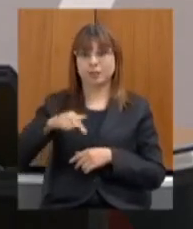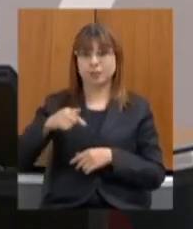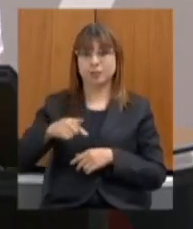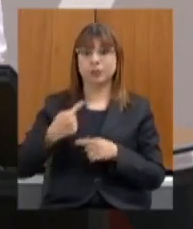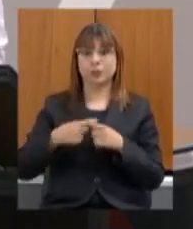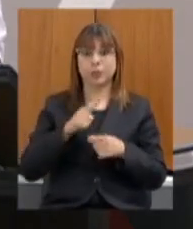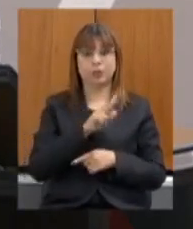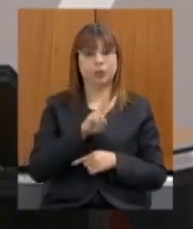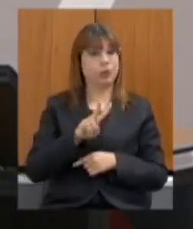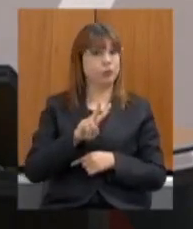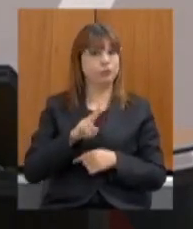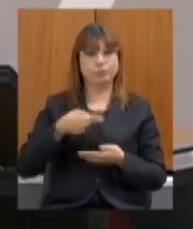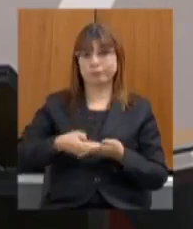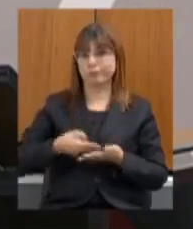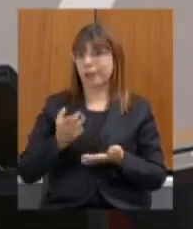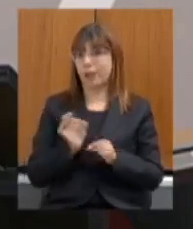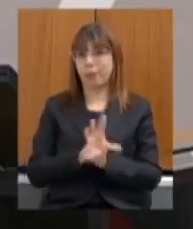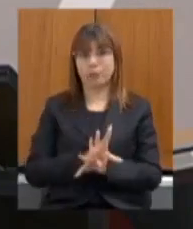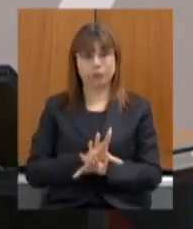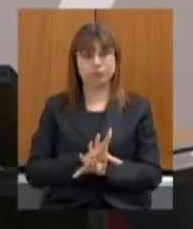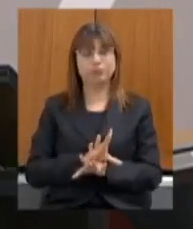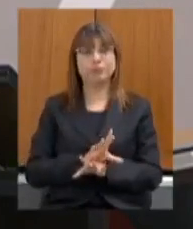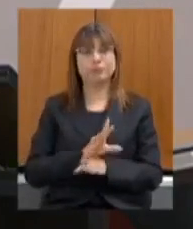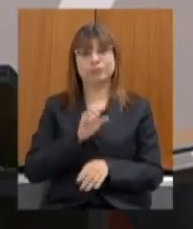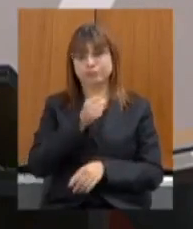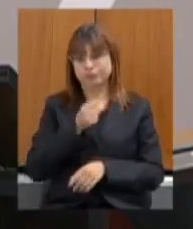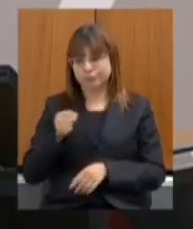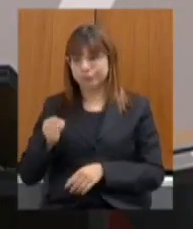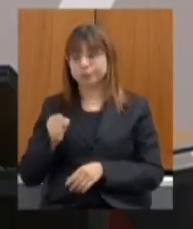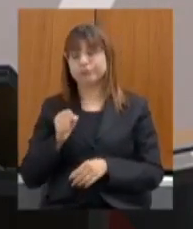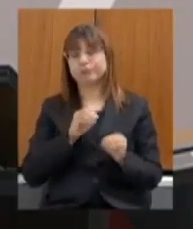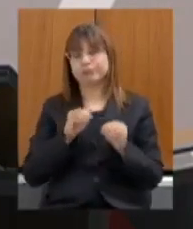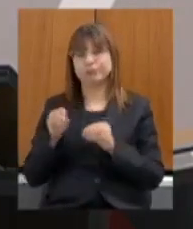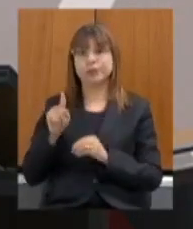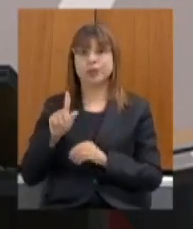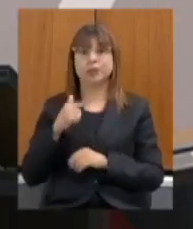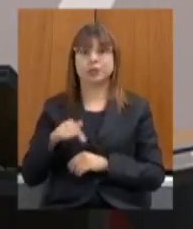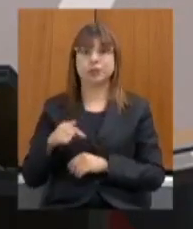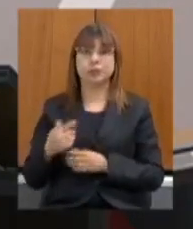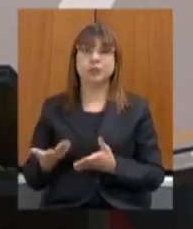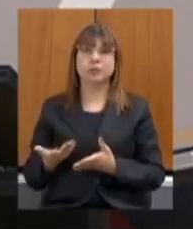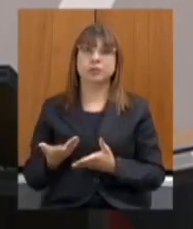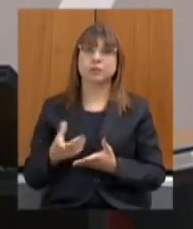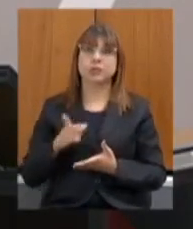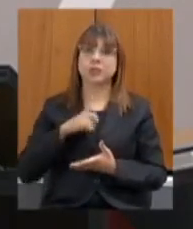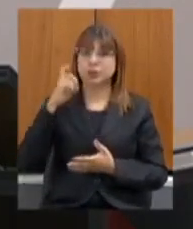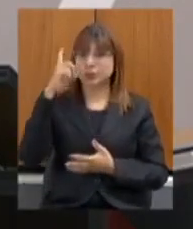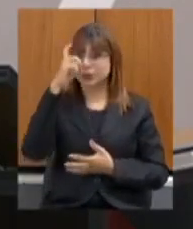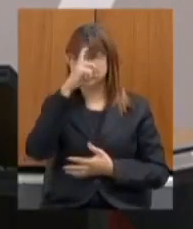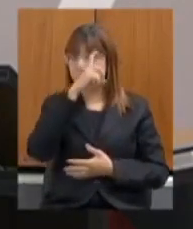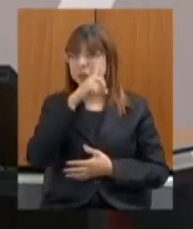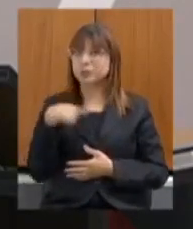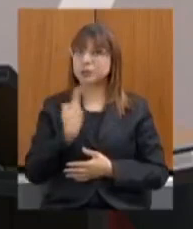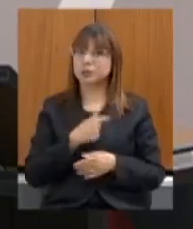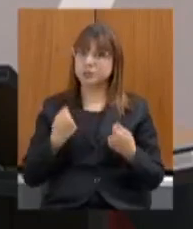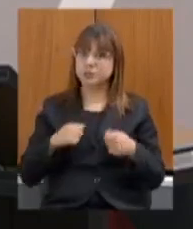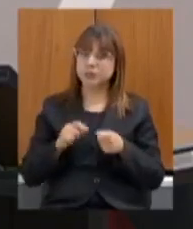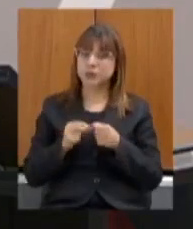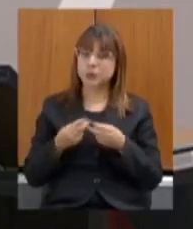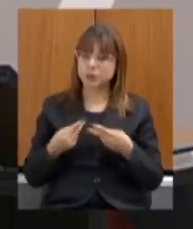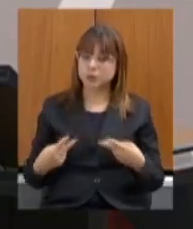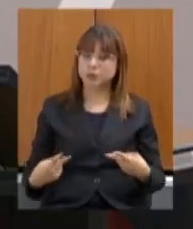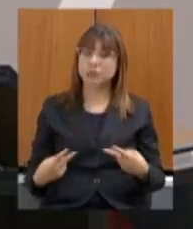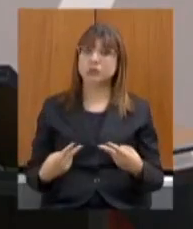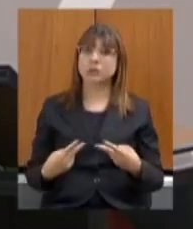Valadares. E assim, a forma como o Estado esteve presente, a dificuldade existe, precisamos fazer muitas coisas.